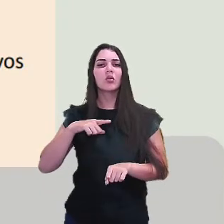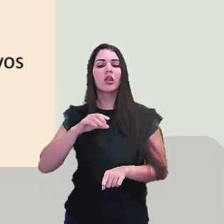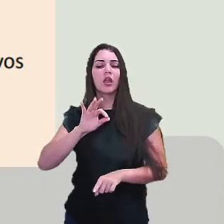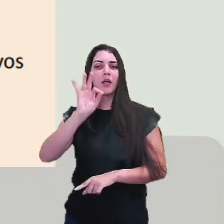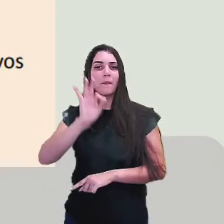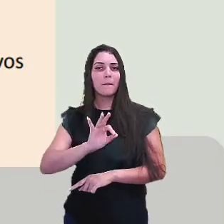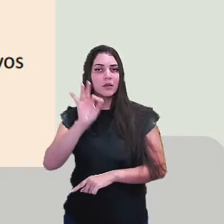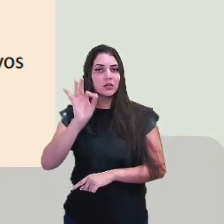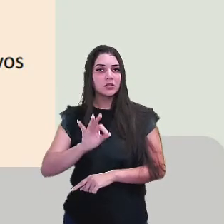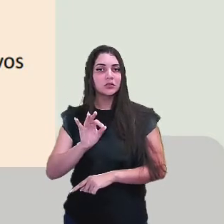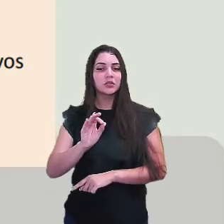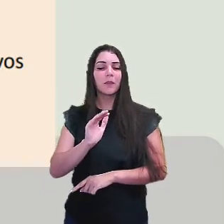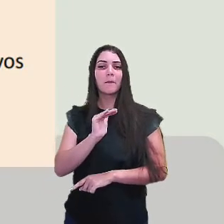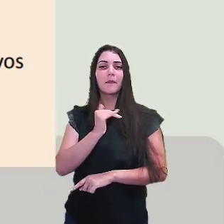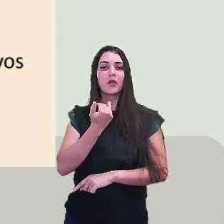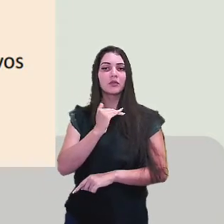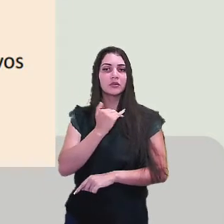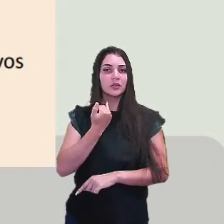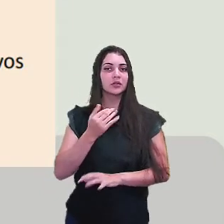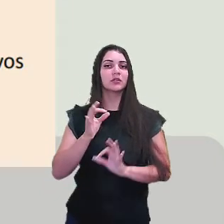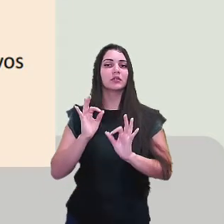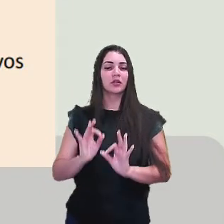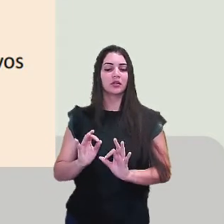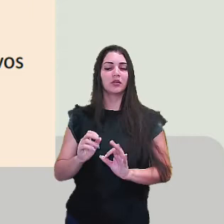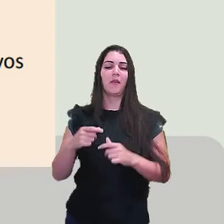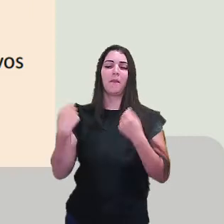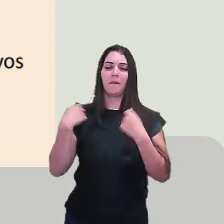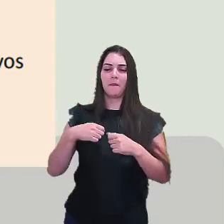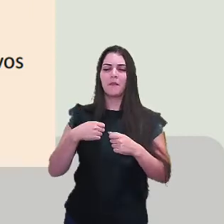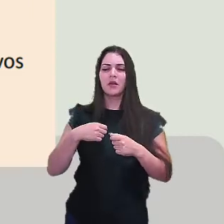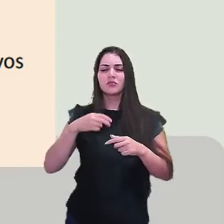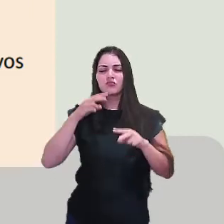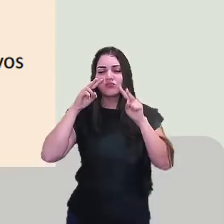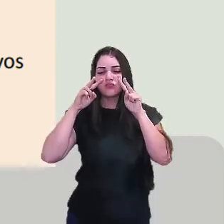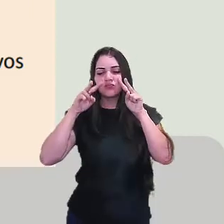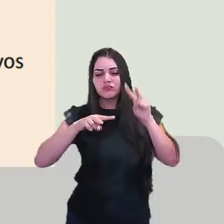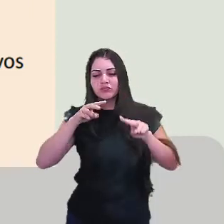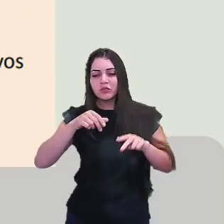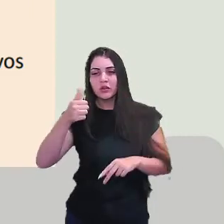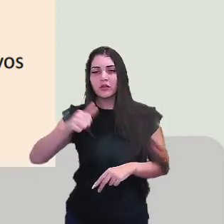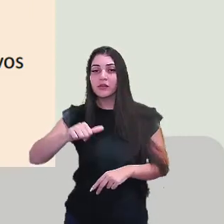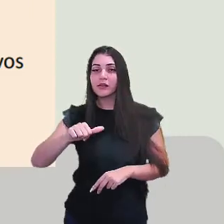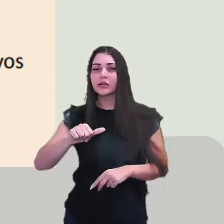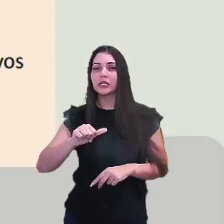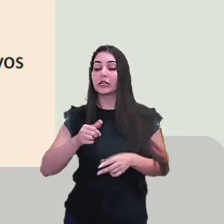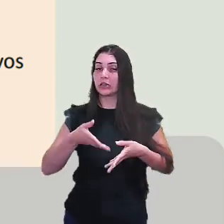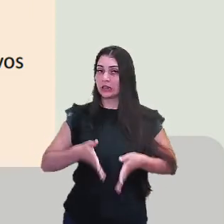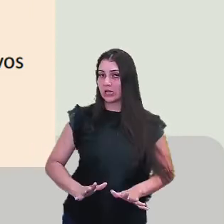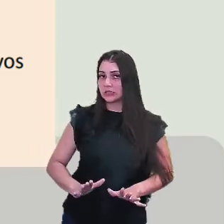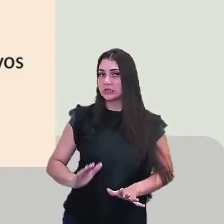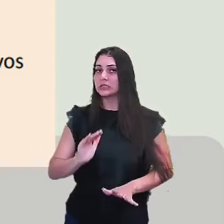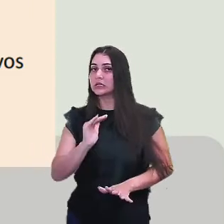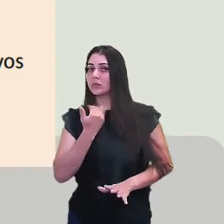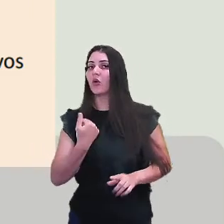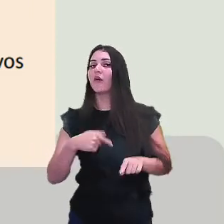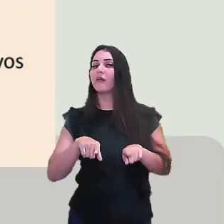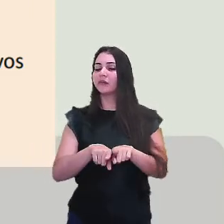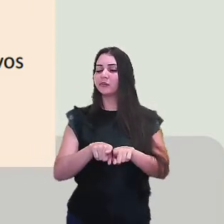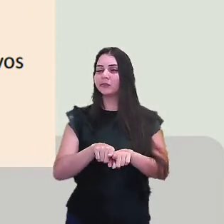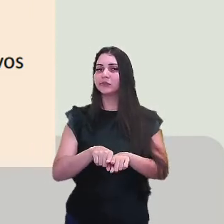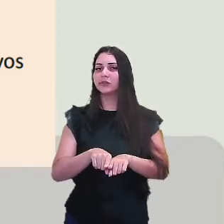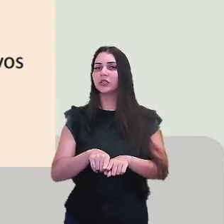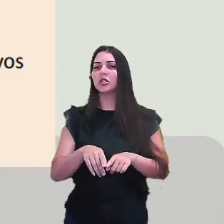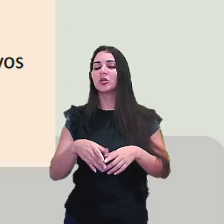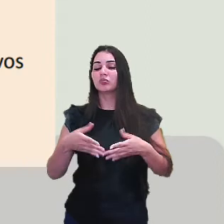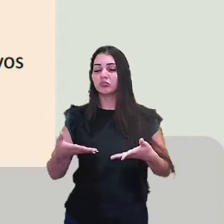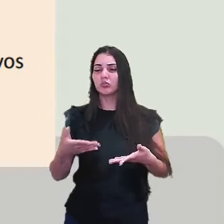taxa de mortalidade. A gente tem que avaliar todas as taxas. A que nasce e a que morre. Então, vamos lá. Causas da queda